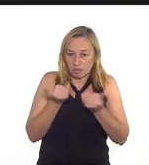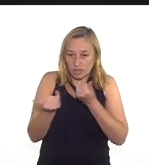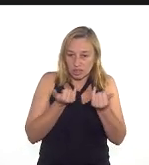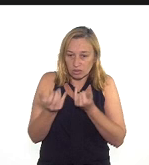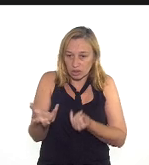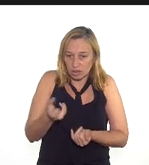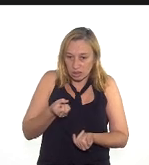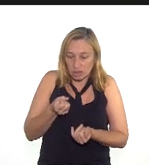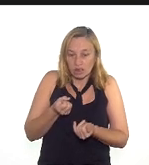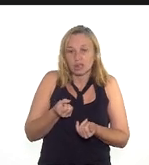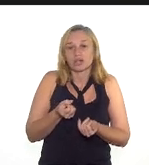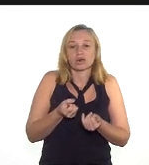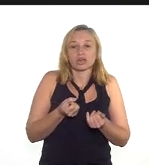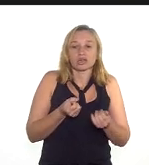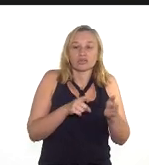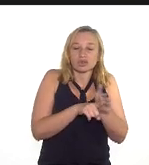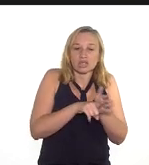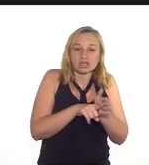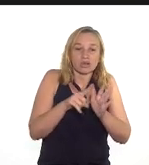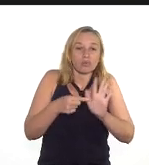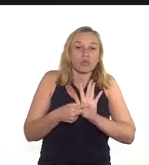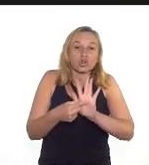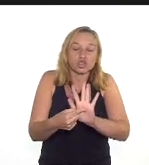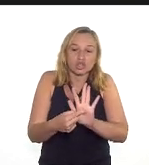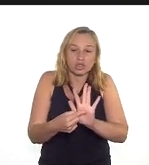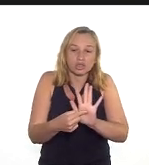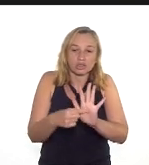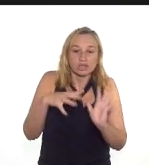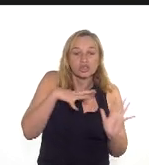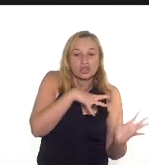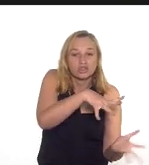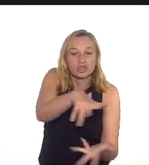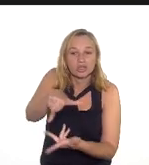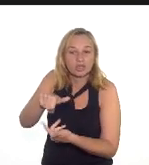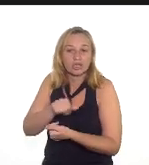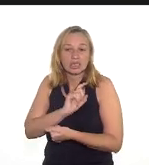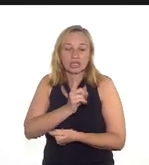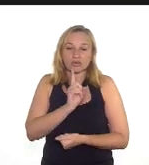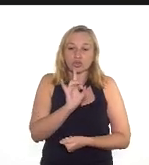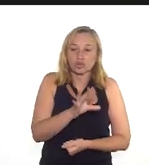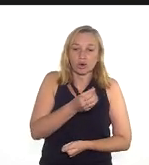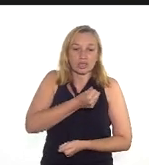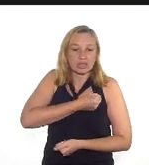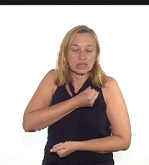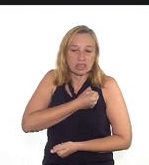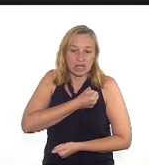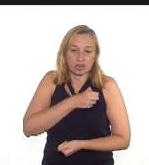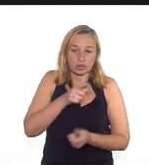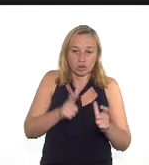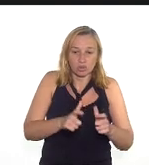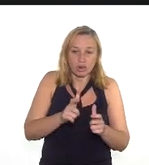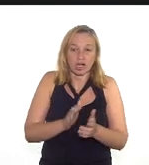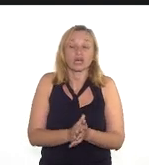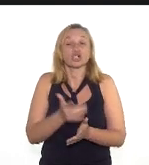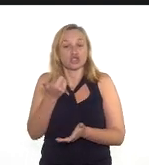fazer fiscalizações amostrais, fiscalizações globalizadas, não em dados segregados. E aí nós,